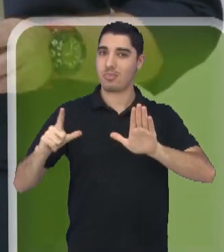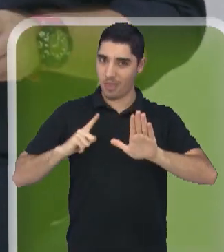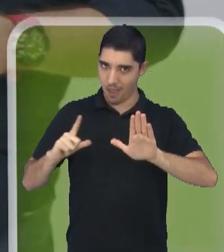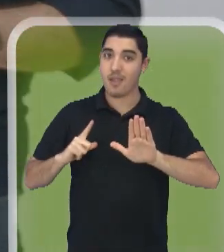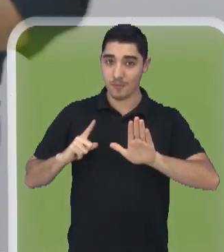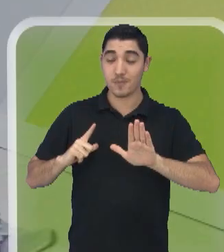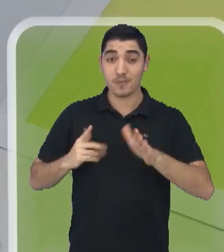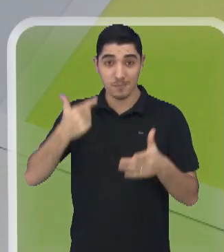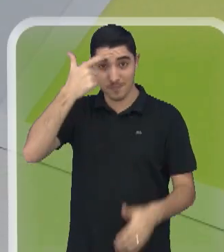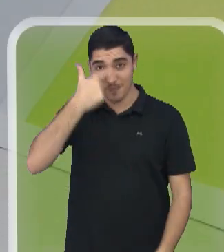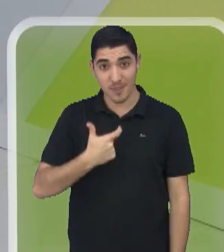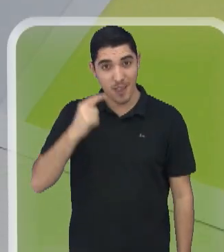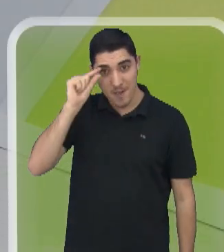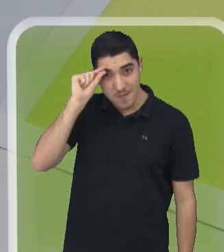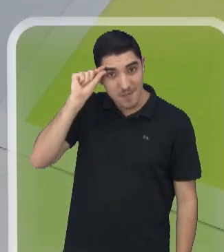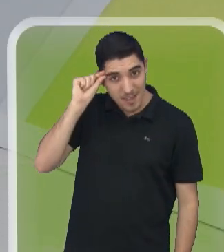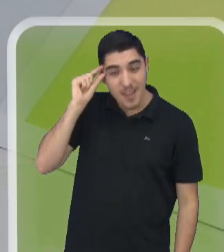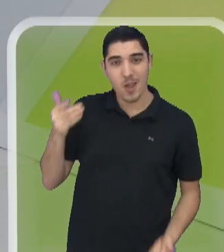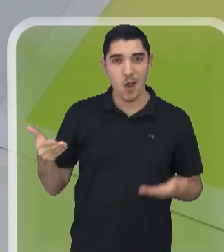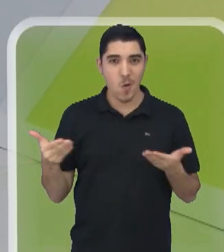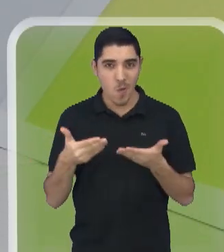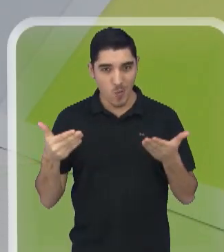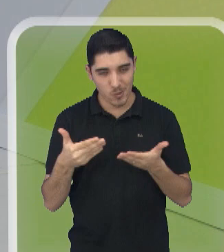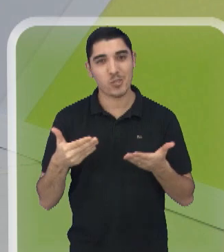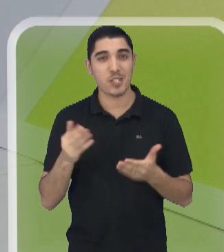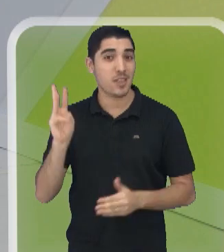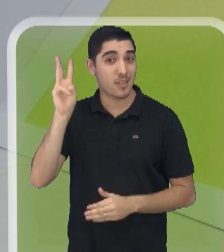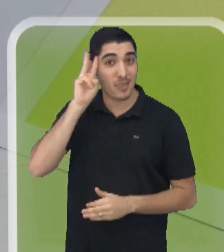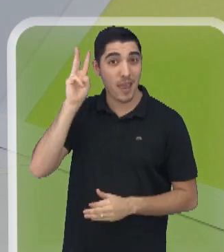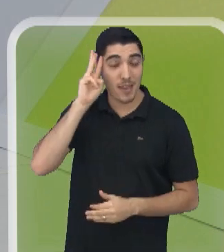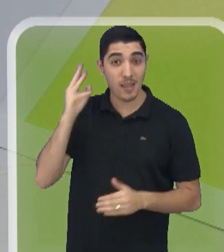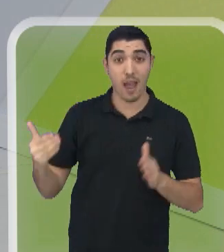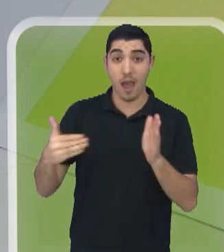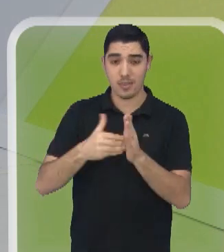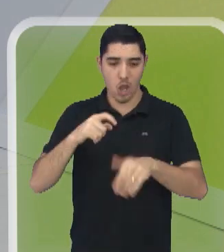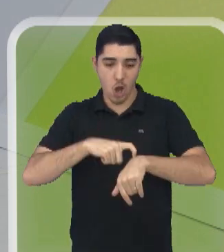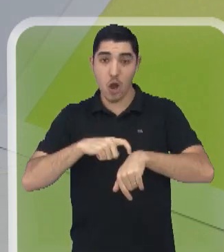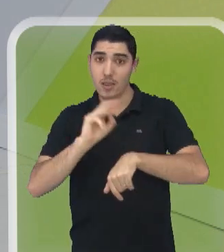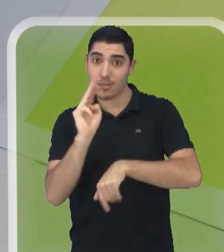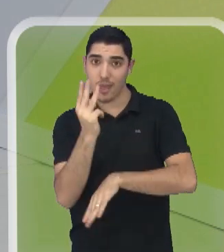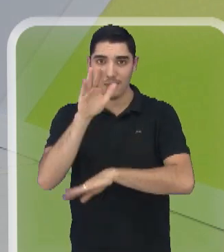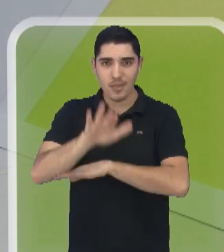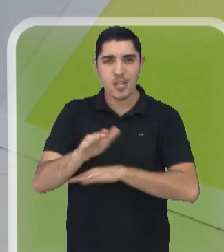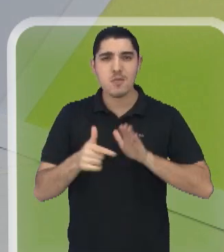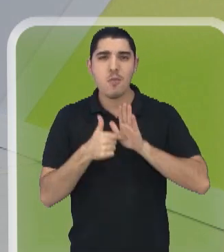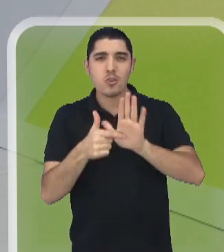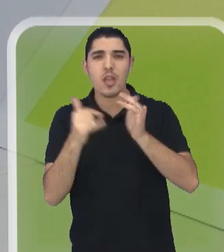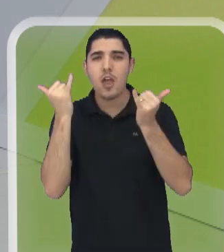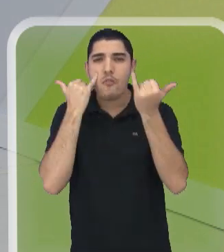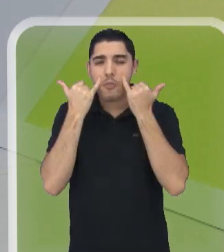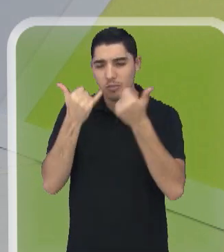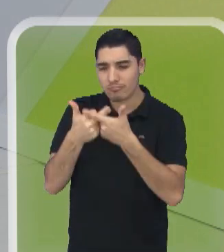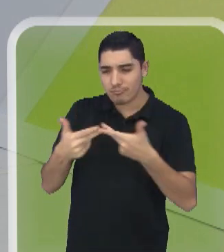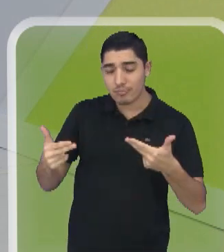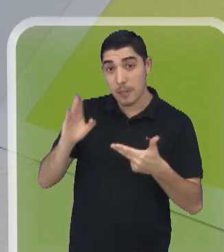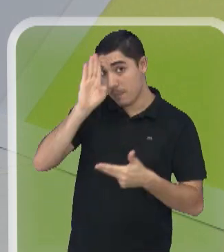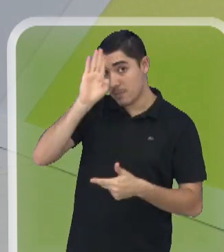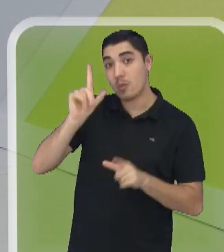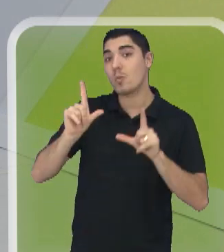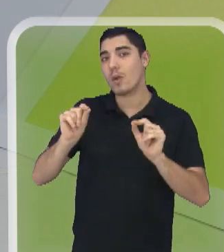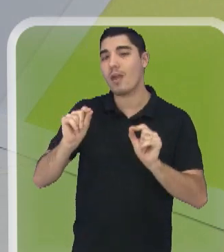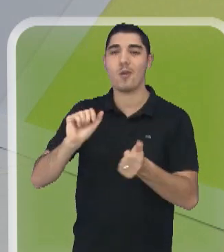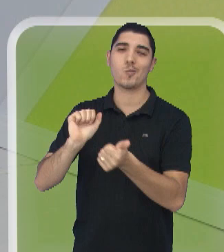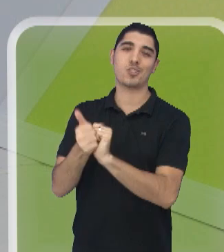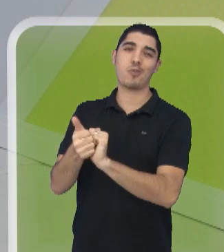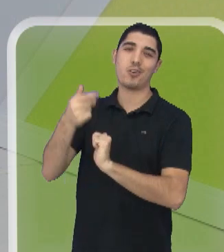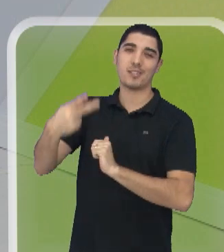youtube.com/camarasjc. Eu sou o Vieira Júnior, eu vou com vocês nesta terça-feira até as 3 da tarde, trazendo as principais informações do esporte